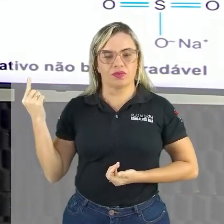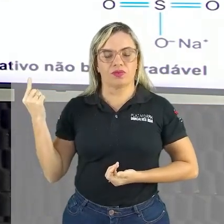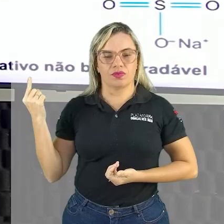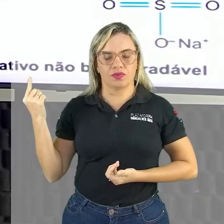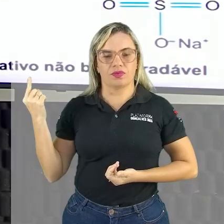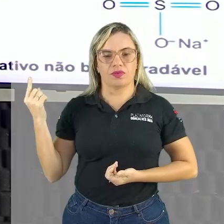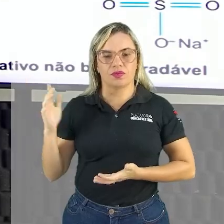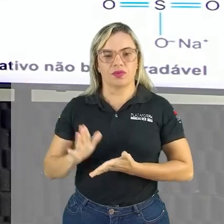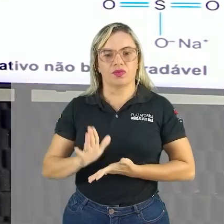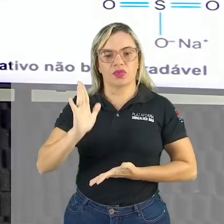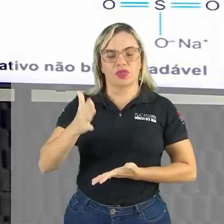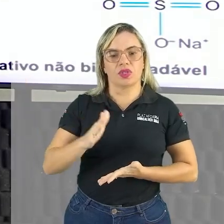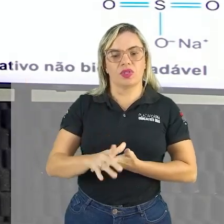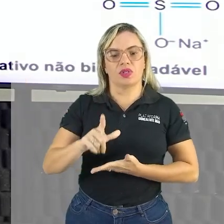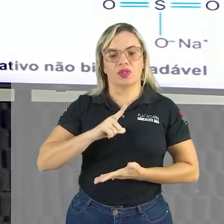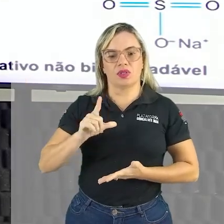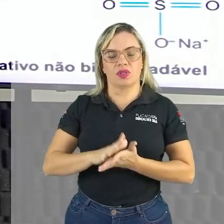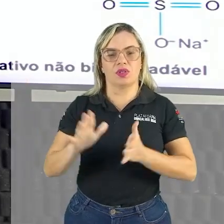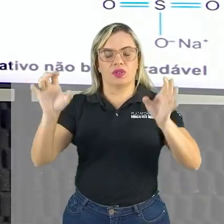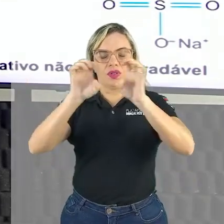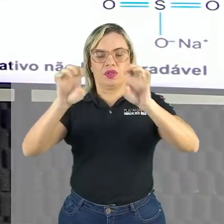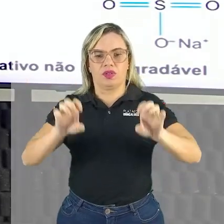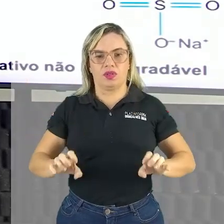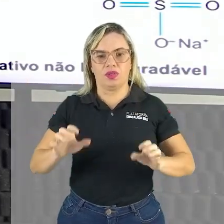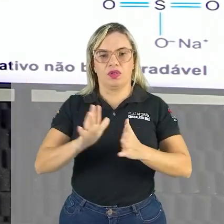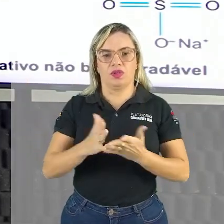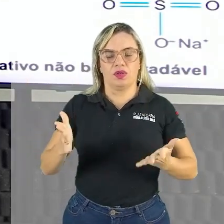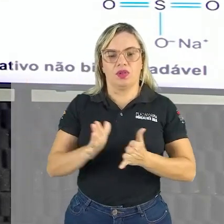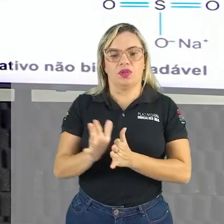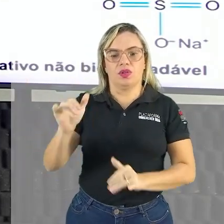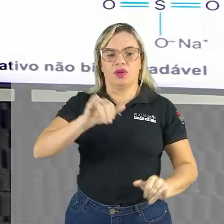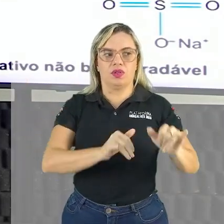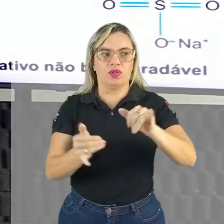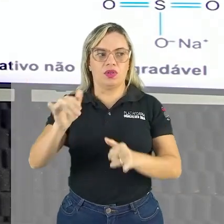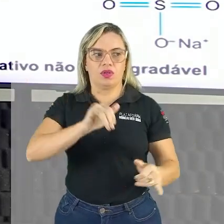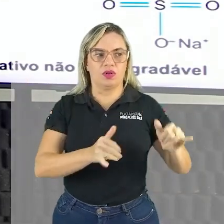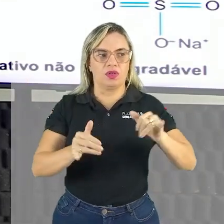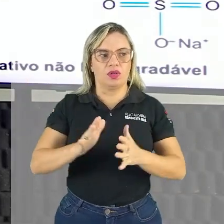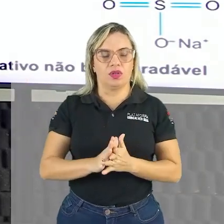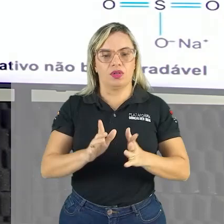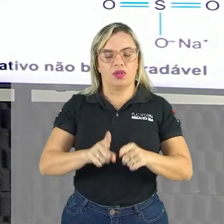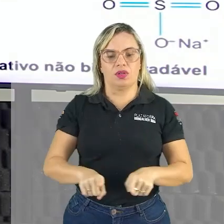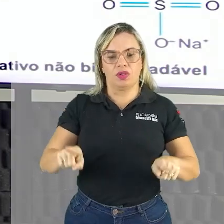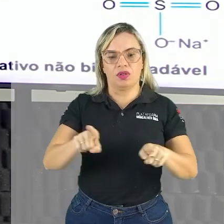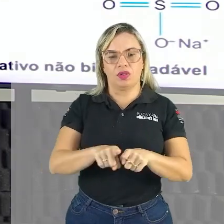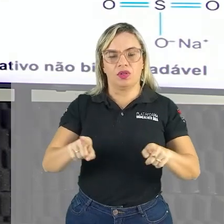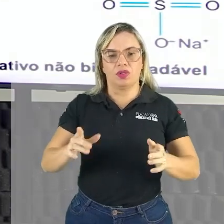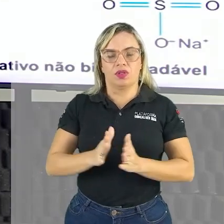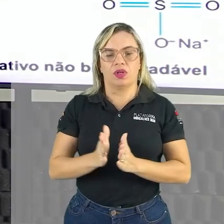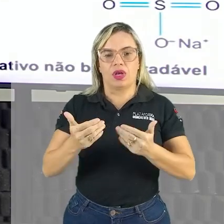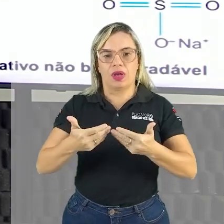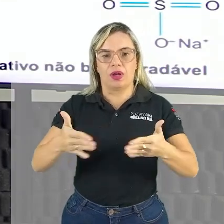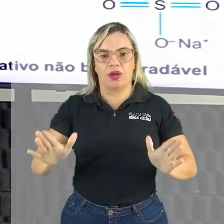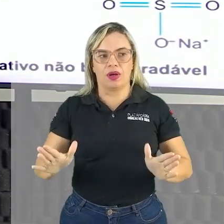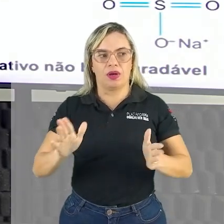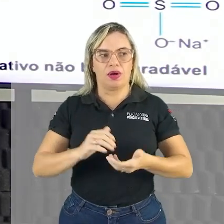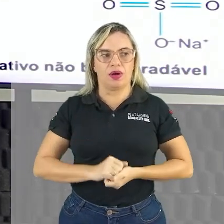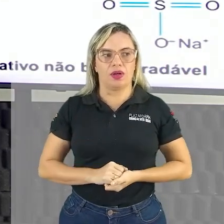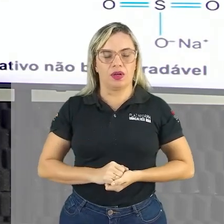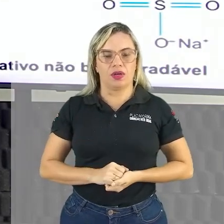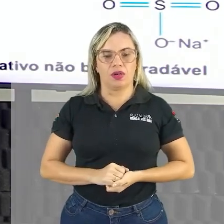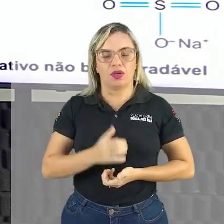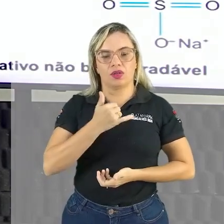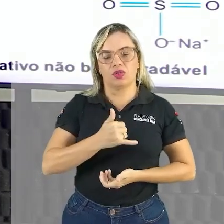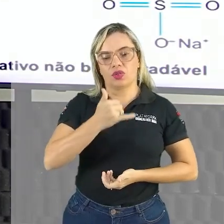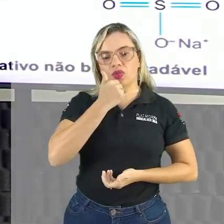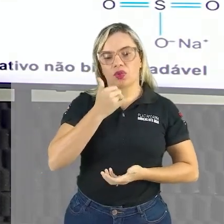o meu filho já tem uma estrutura também, que pode ser desse jeito aqui, ó, aberta, desculpe, ramificada,